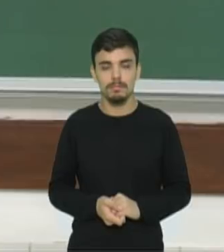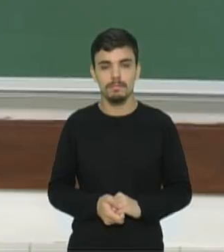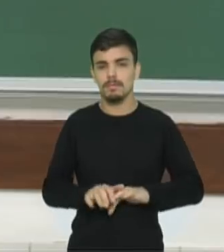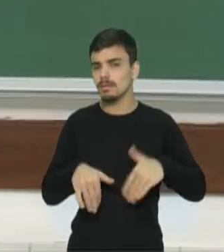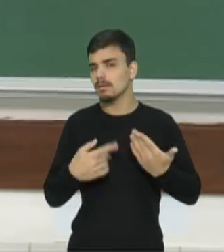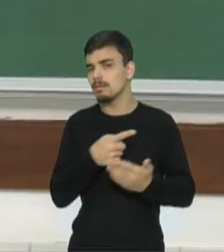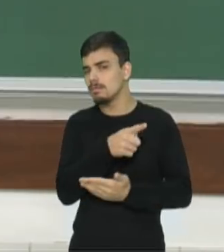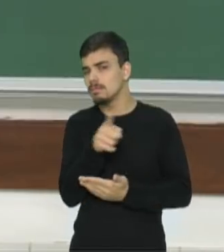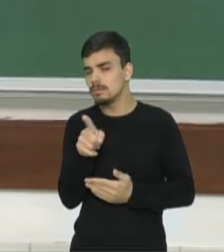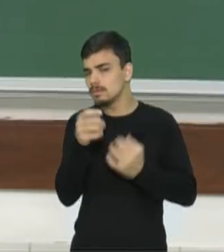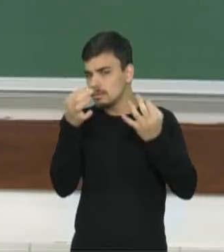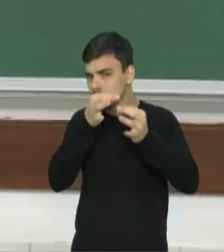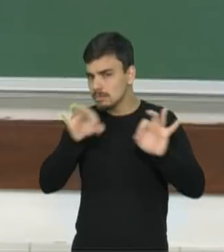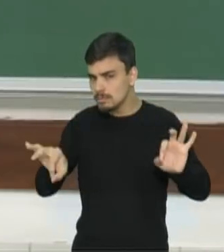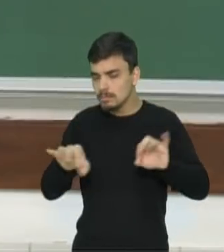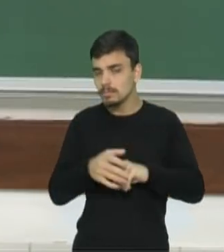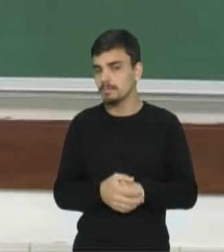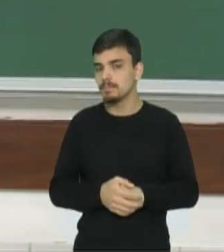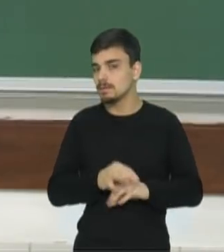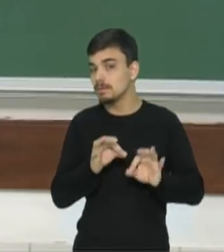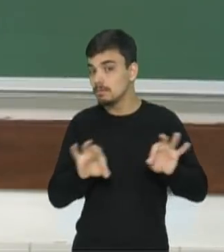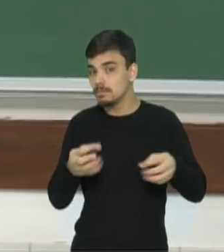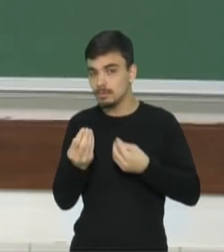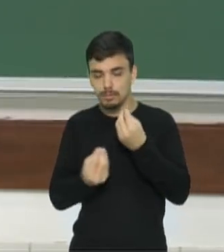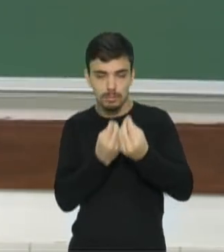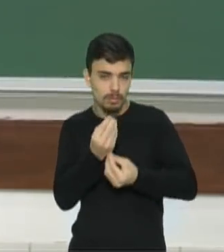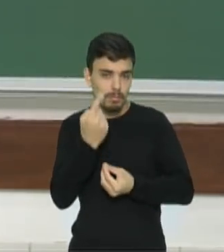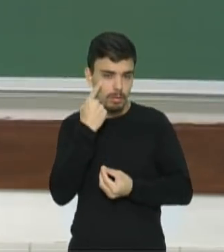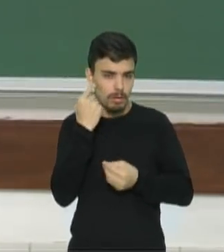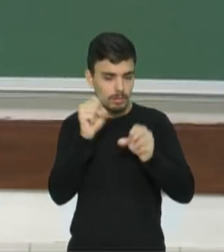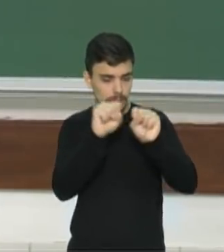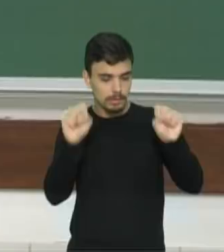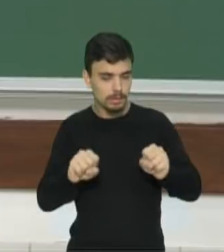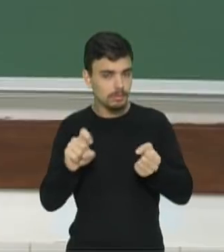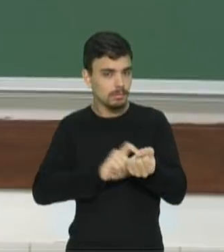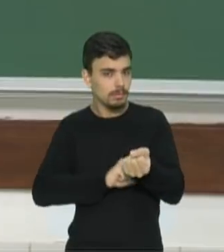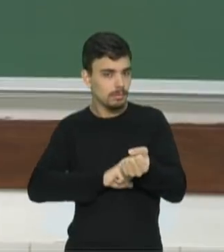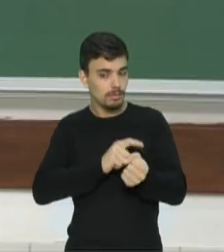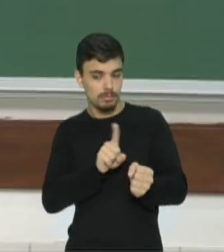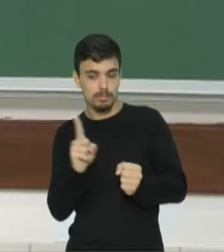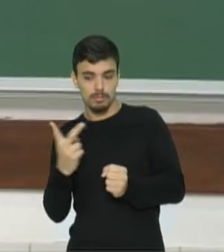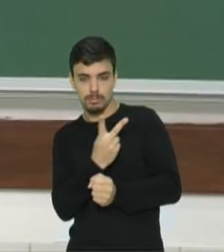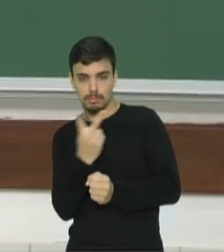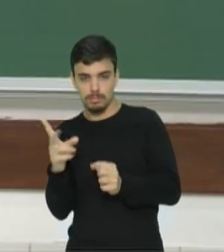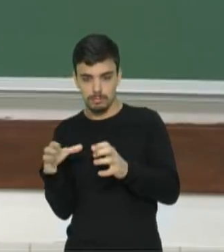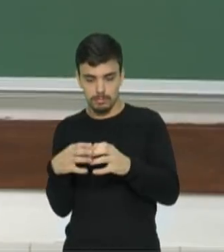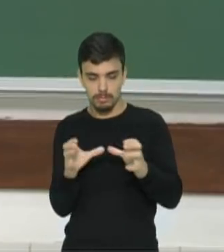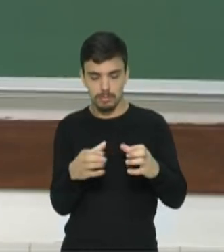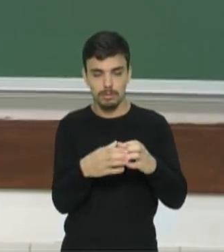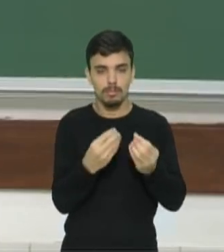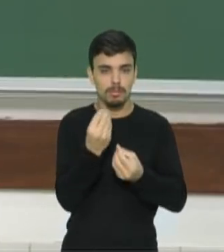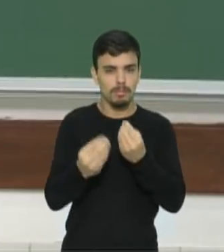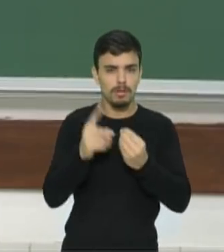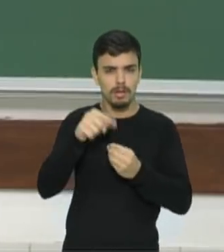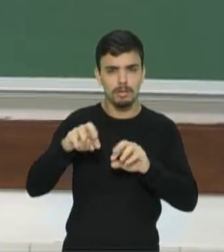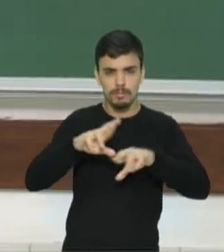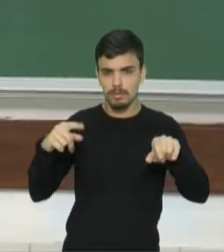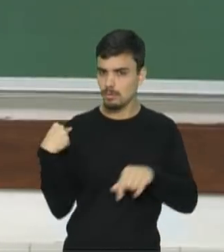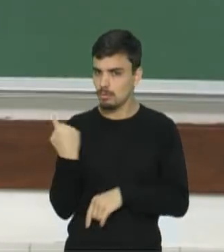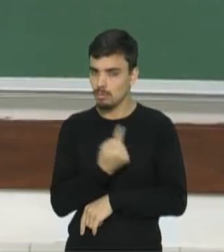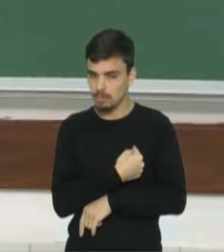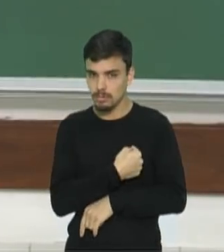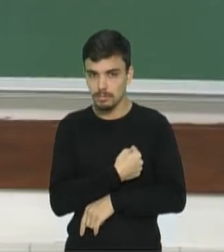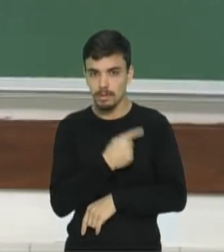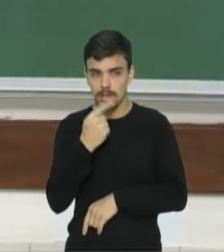Meus caros, simples. Simples como? O sistema nervoso dos dois grupos, ele é ventral. Diferente do nosso. Nosso